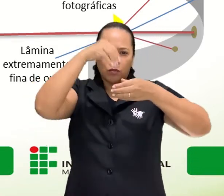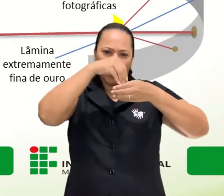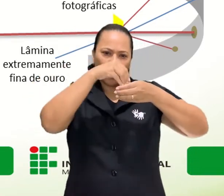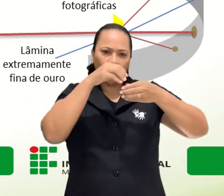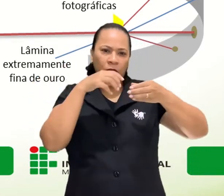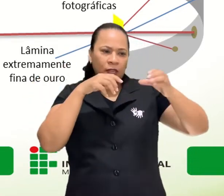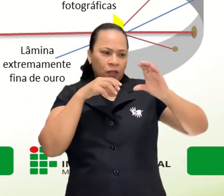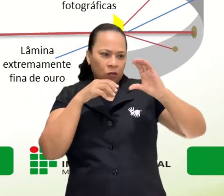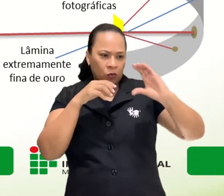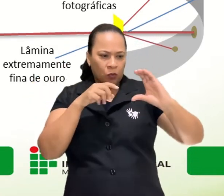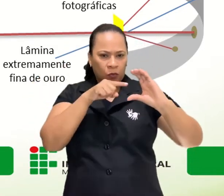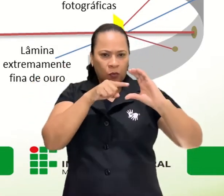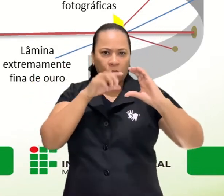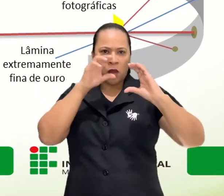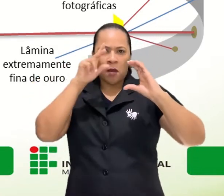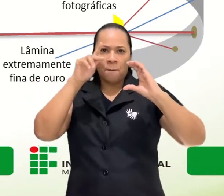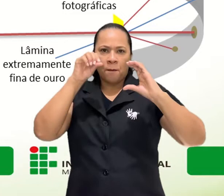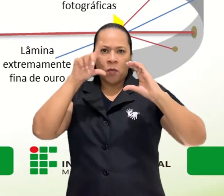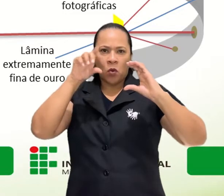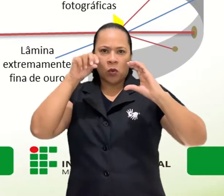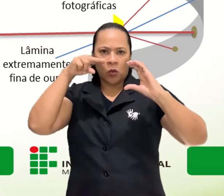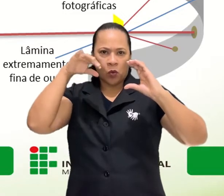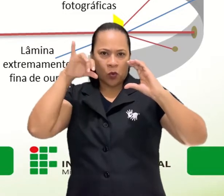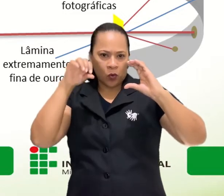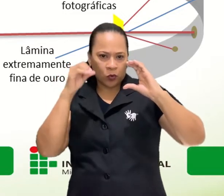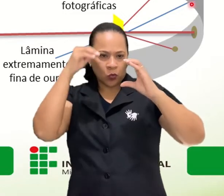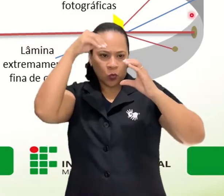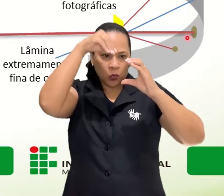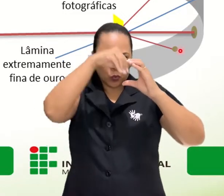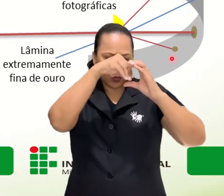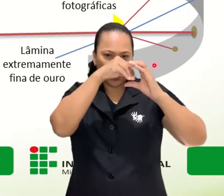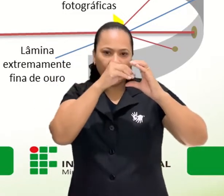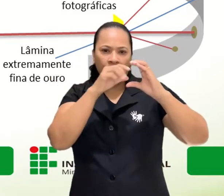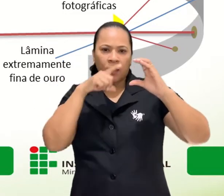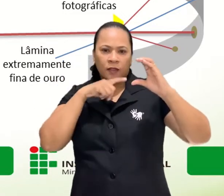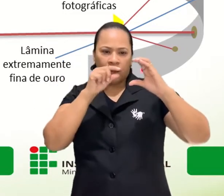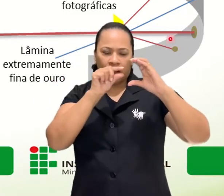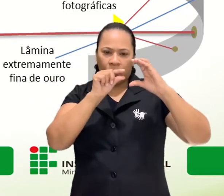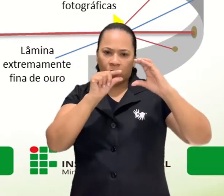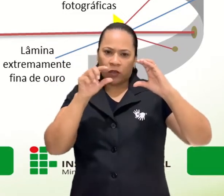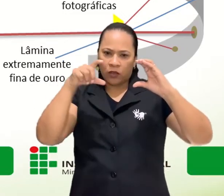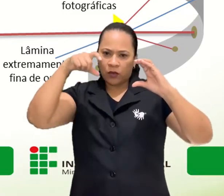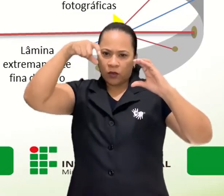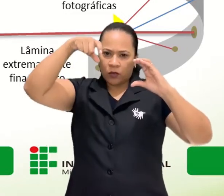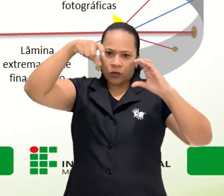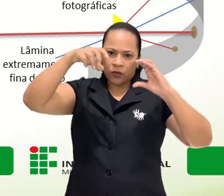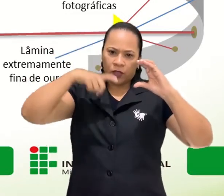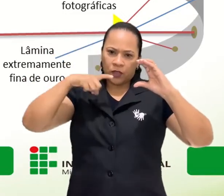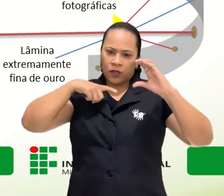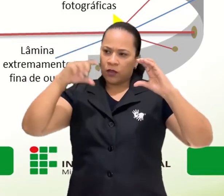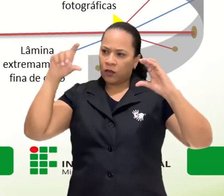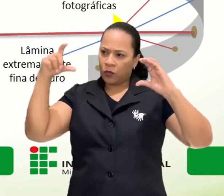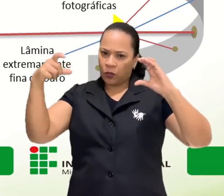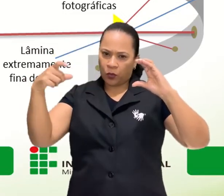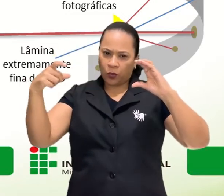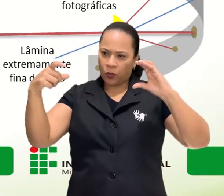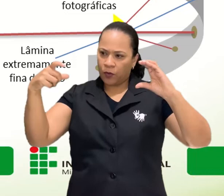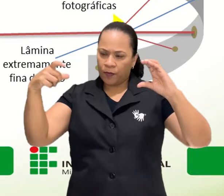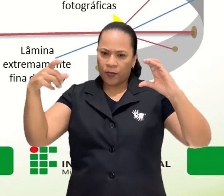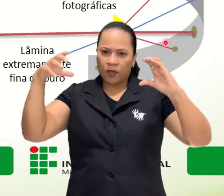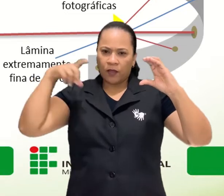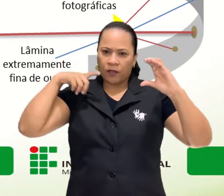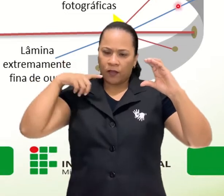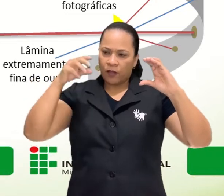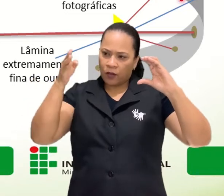de chumbo, colocou um anteparo coberto com sulfeto de zinco. Entre